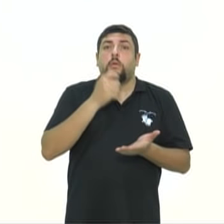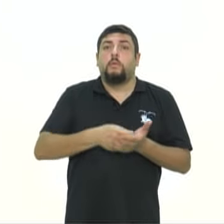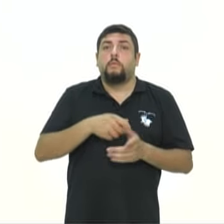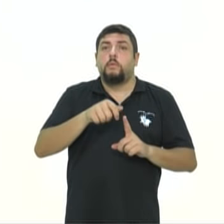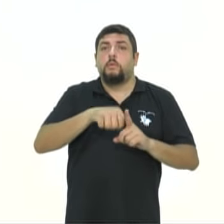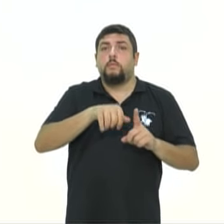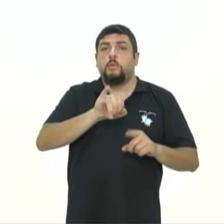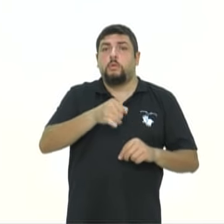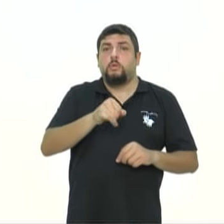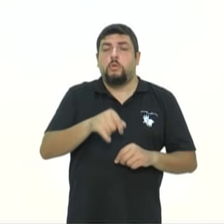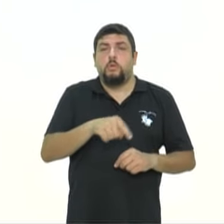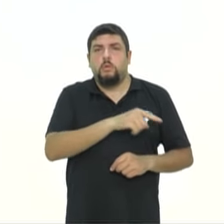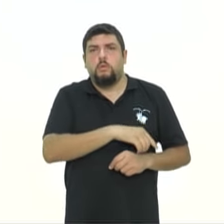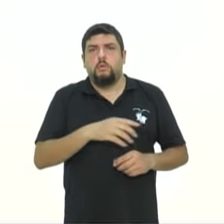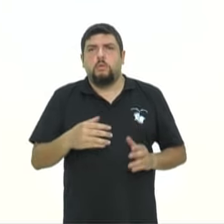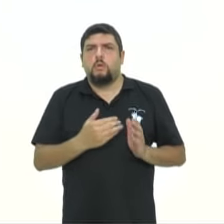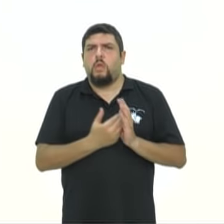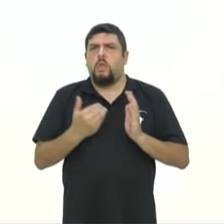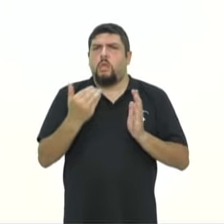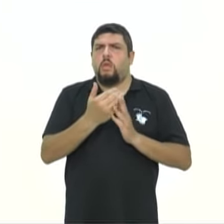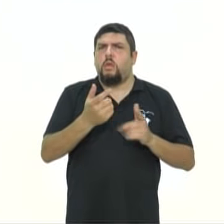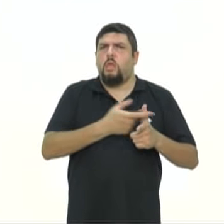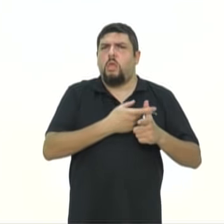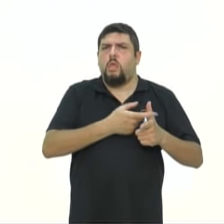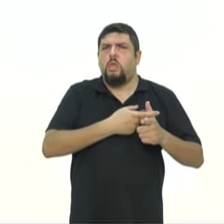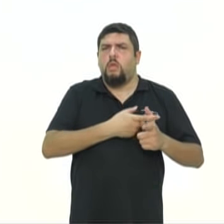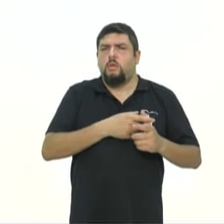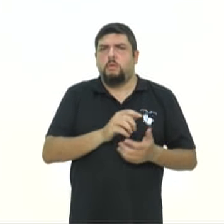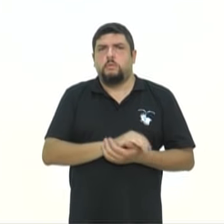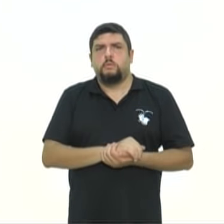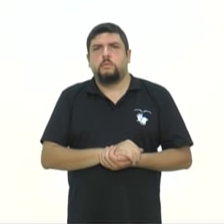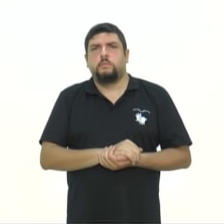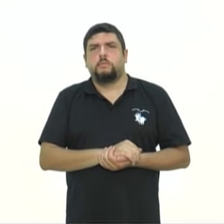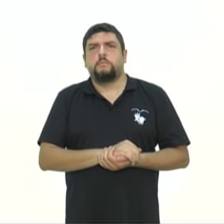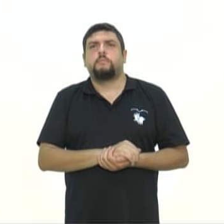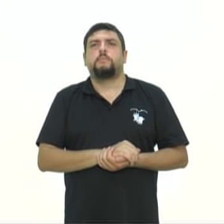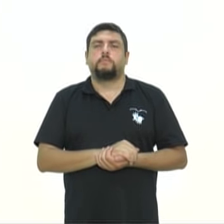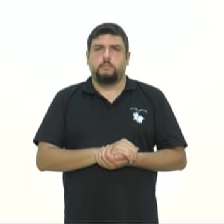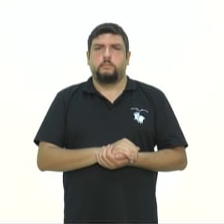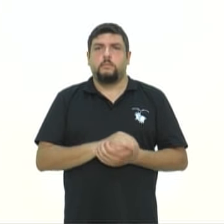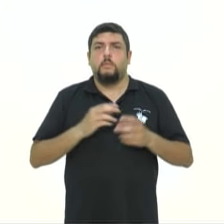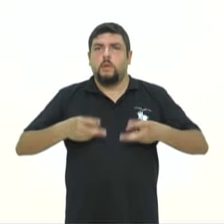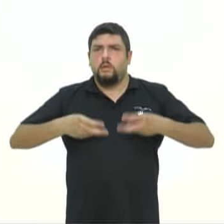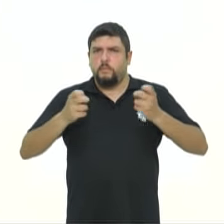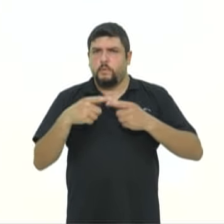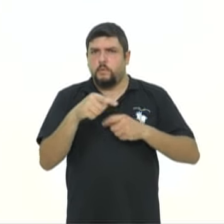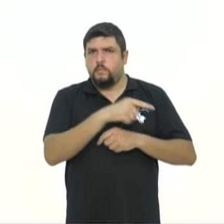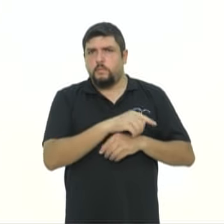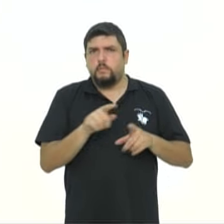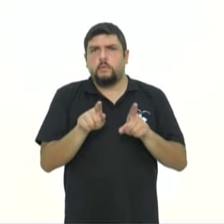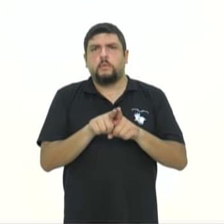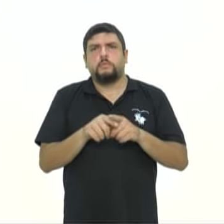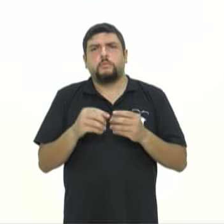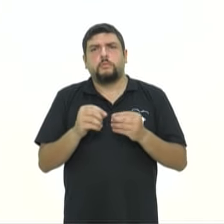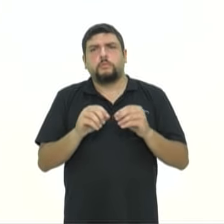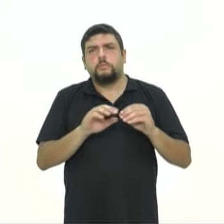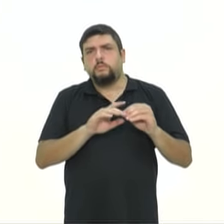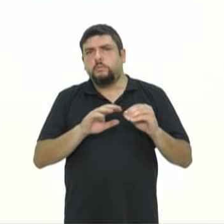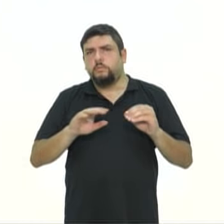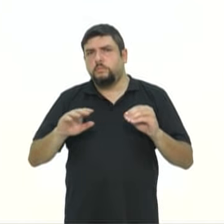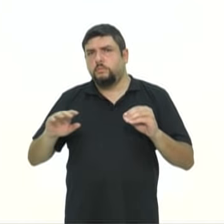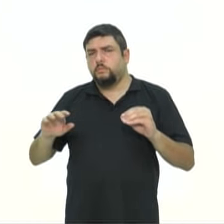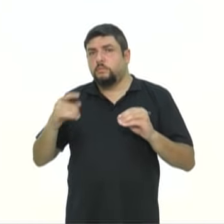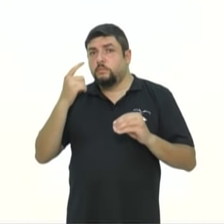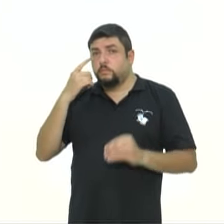dívida, né? Acabou fazendo muitas dívidas. Aí, além disso, vejam que aqui, né, ele coloca ali as reticências, quer